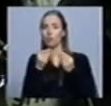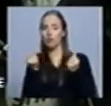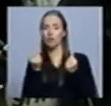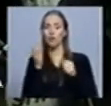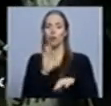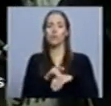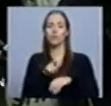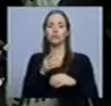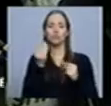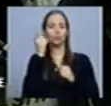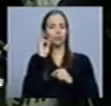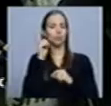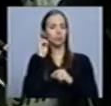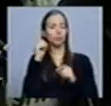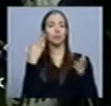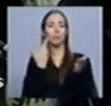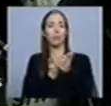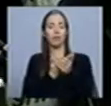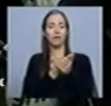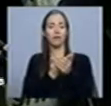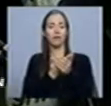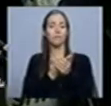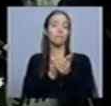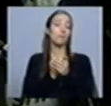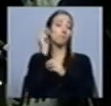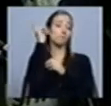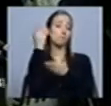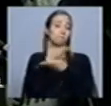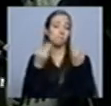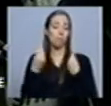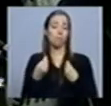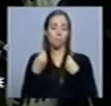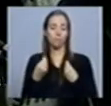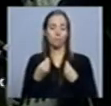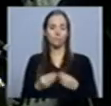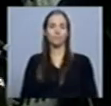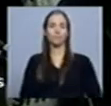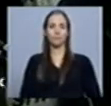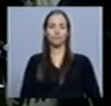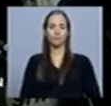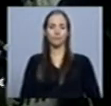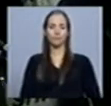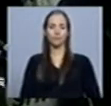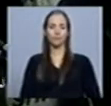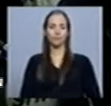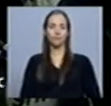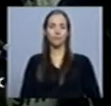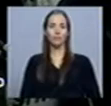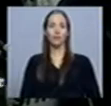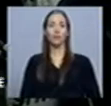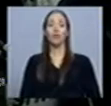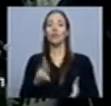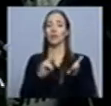fundamental para a própria boa convivência na Estação Espacial. O golpe de obter aquilo que chama como uma transferência